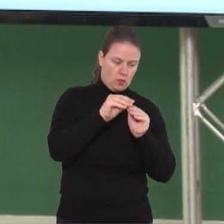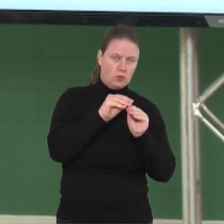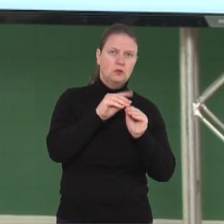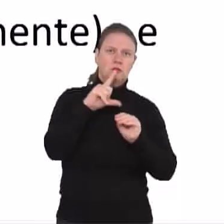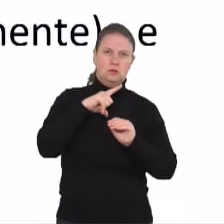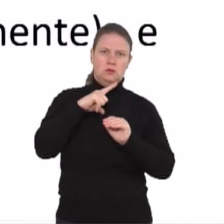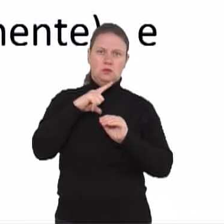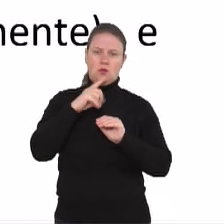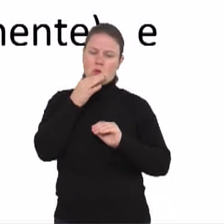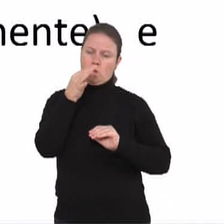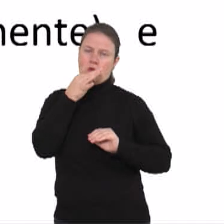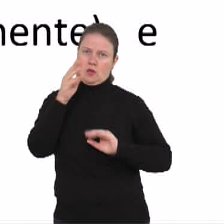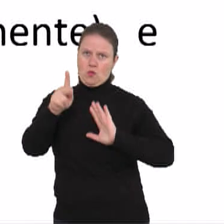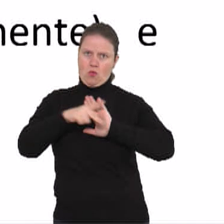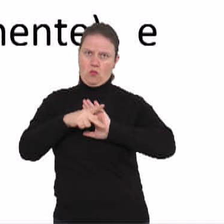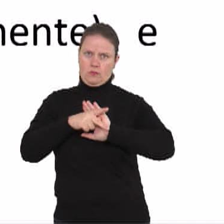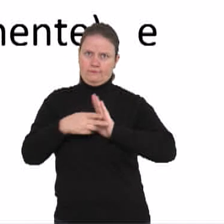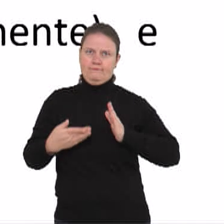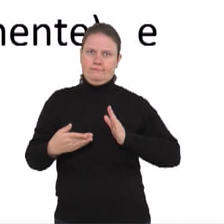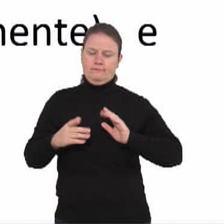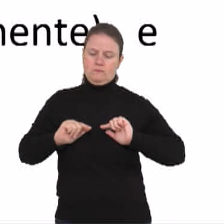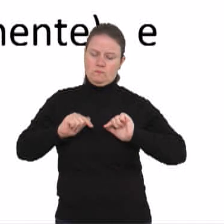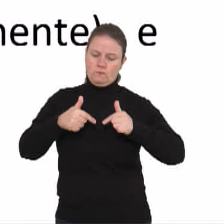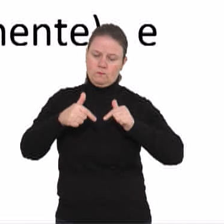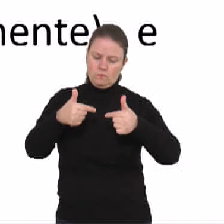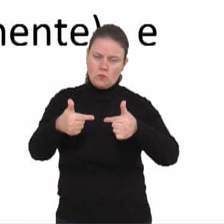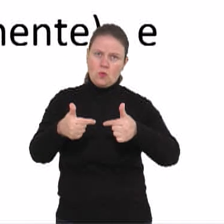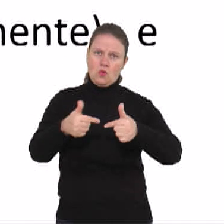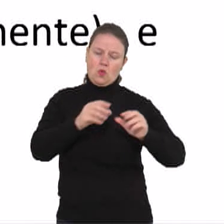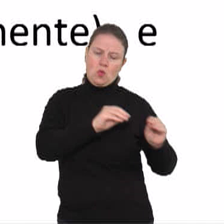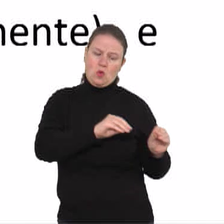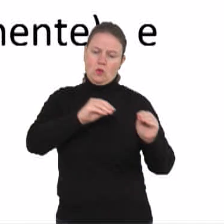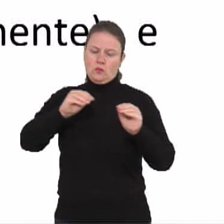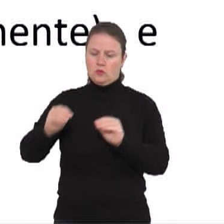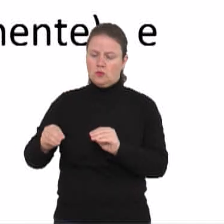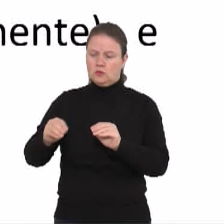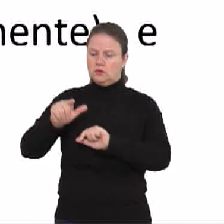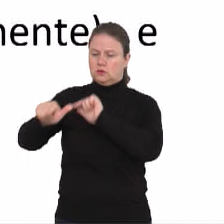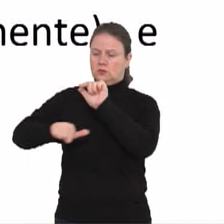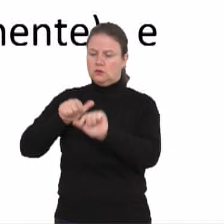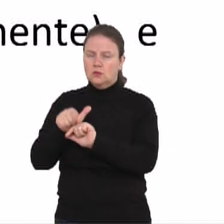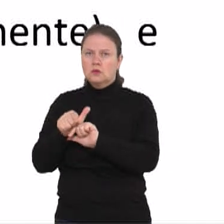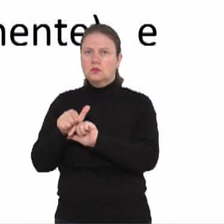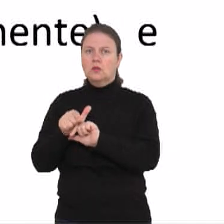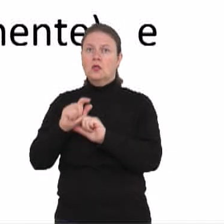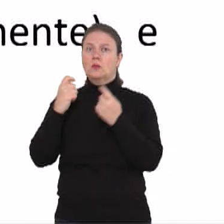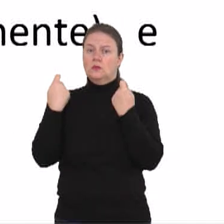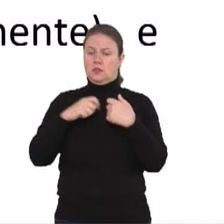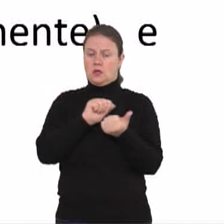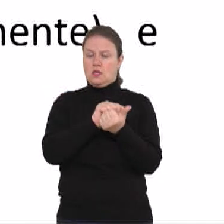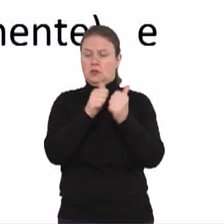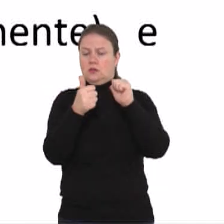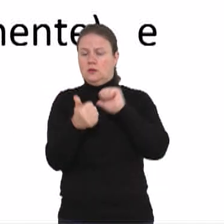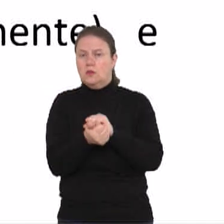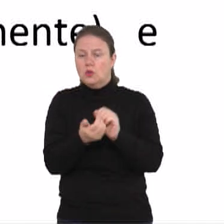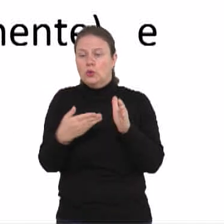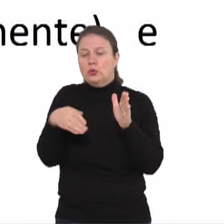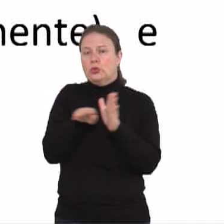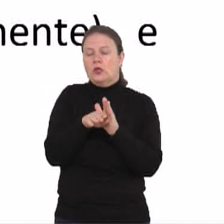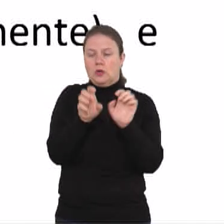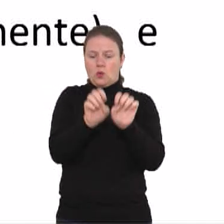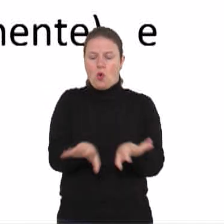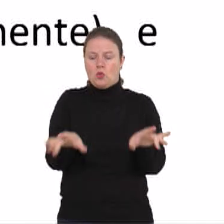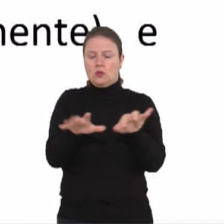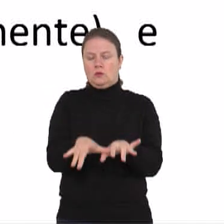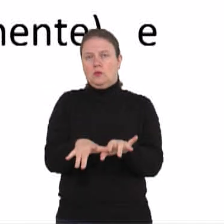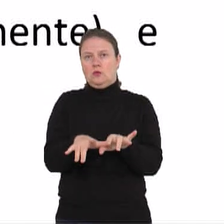parágrafo. Enquanto ela enfrenta novos desafios ao mudar de setor, Vaughan precisa se adaptar com a chegada de um computador e Jackson